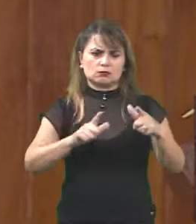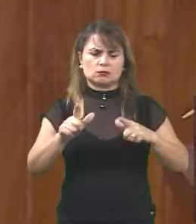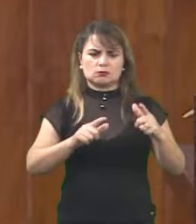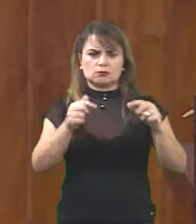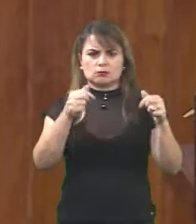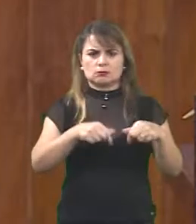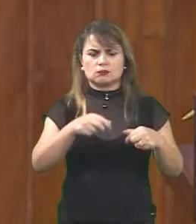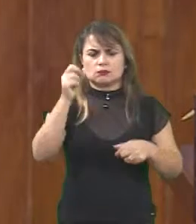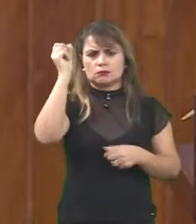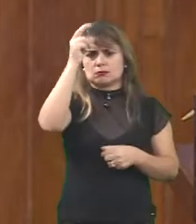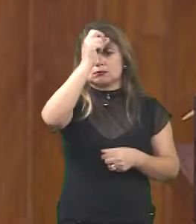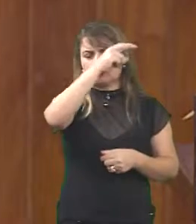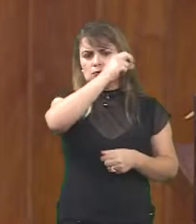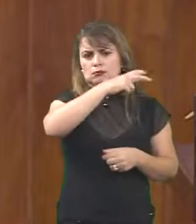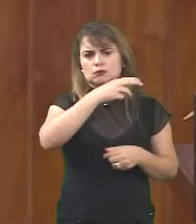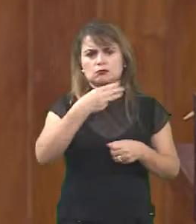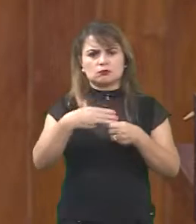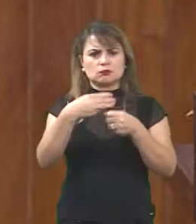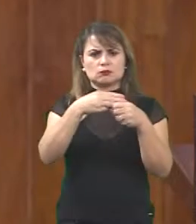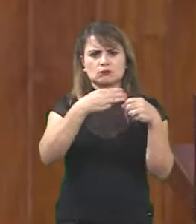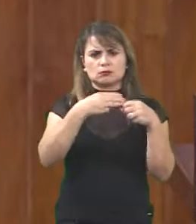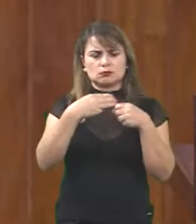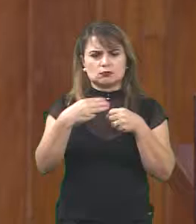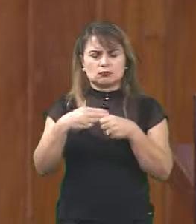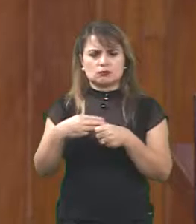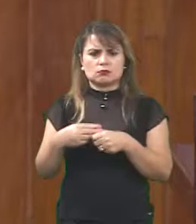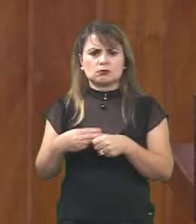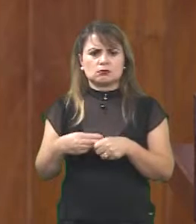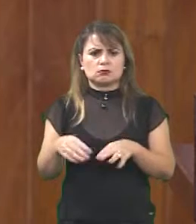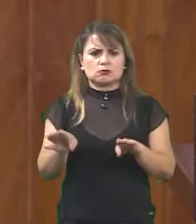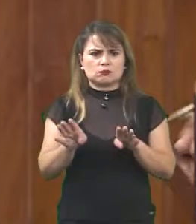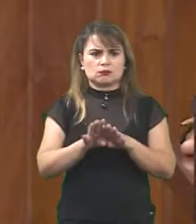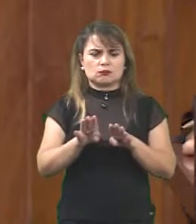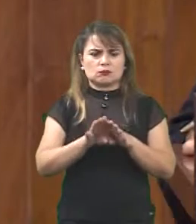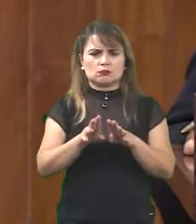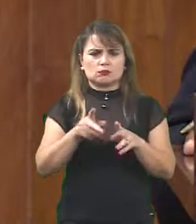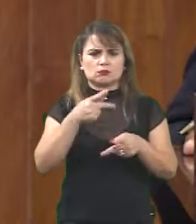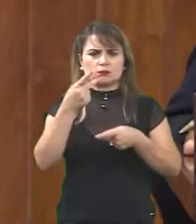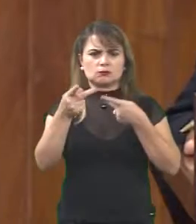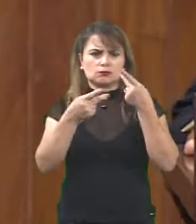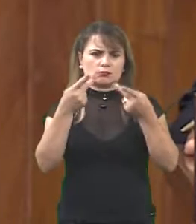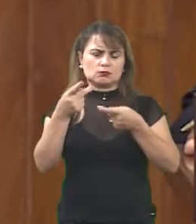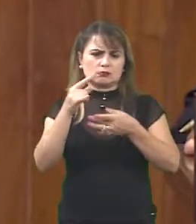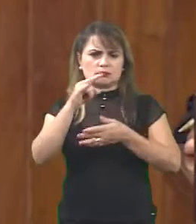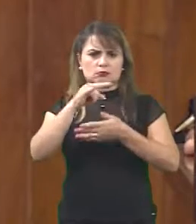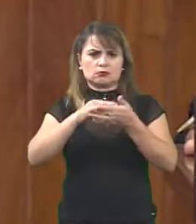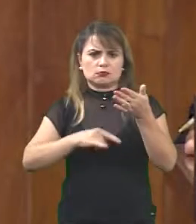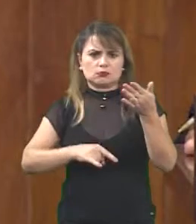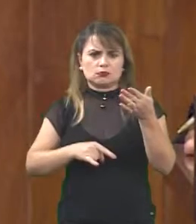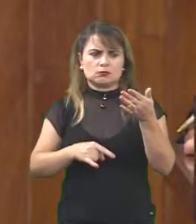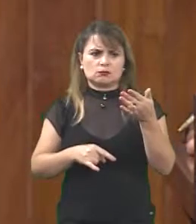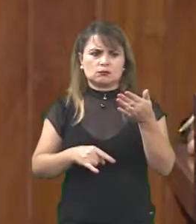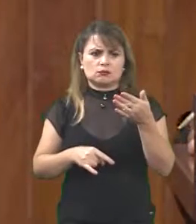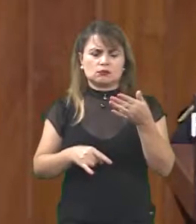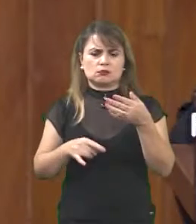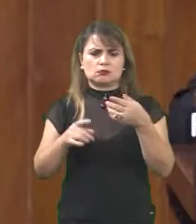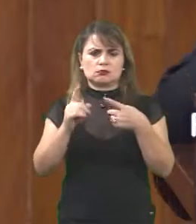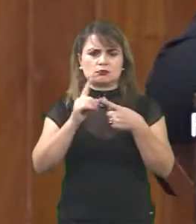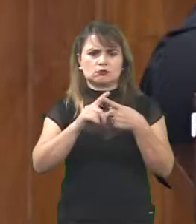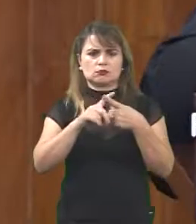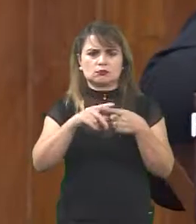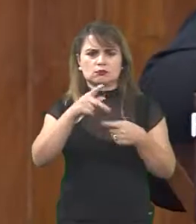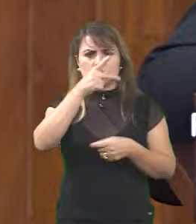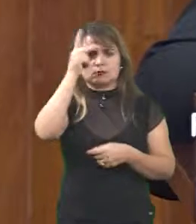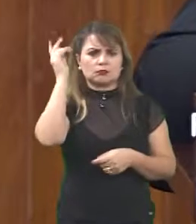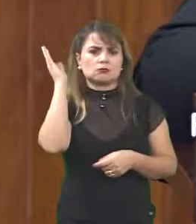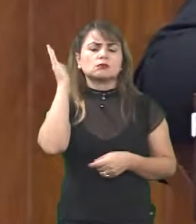servidores da Prefeitura Municipal. Eu não poderia deixar de falar desse requerimento. Quem conhece bastante essa situação também